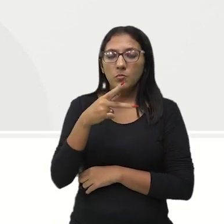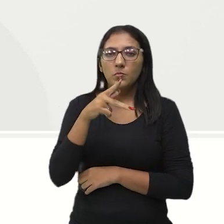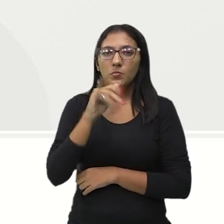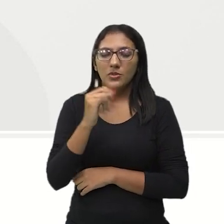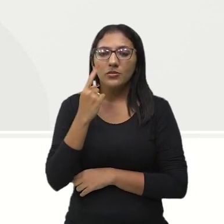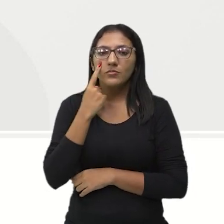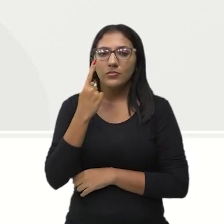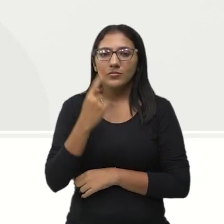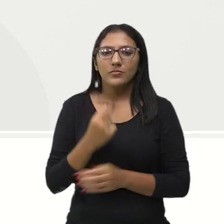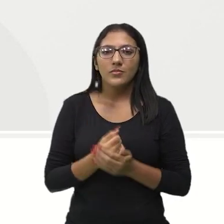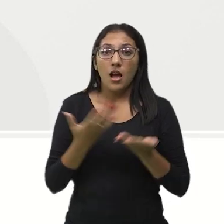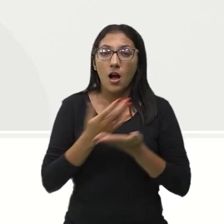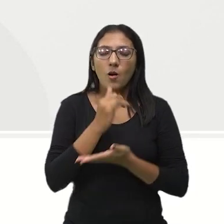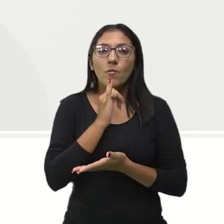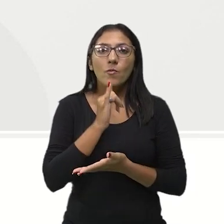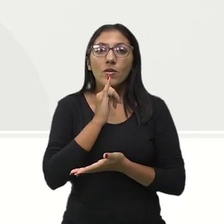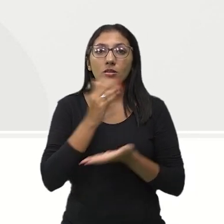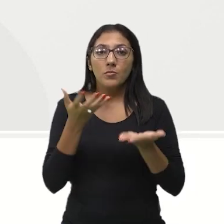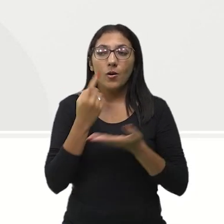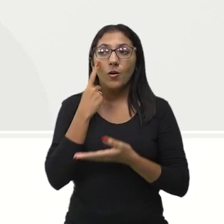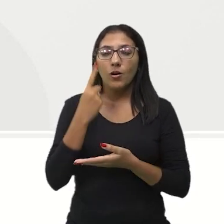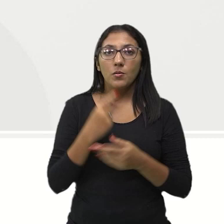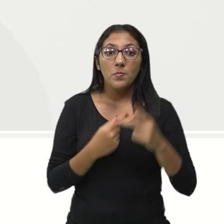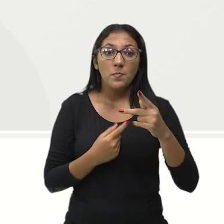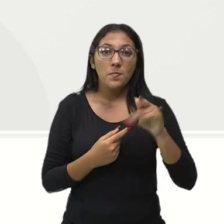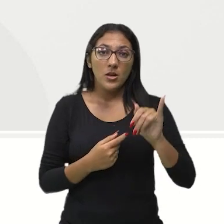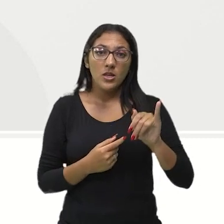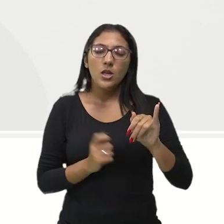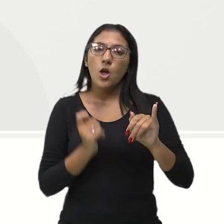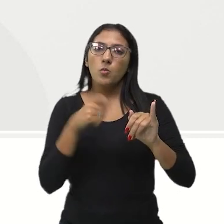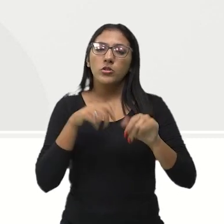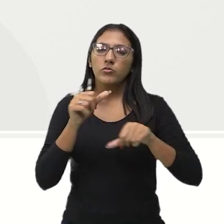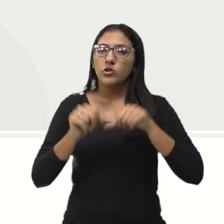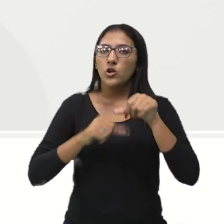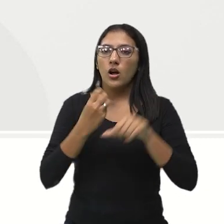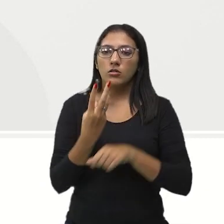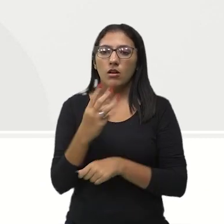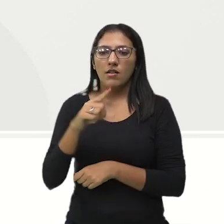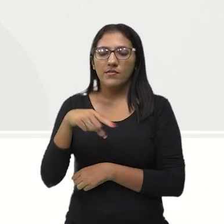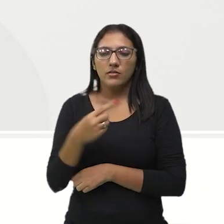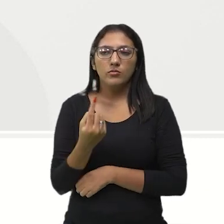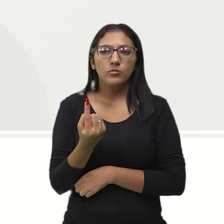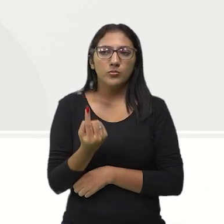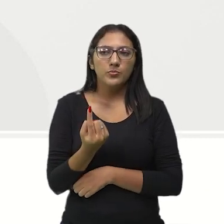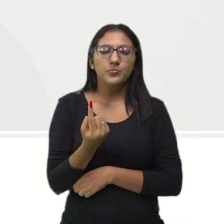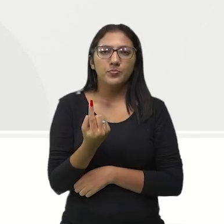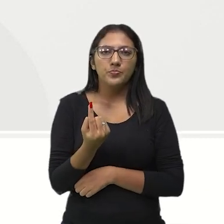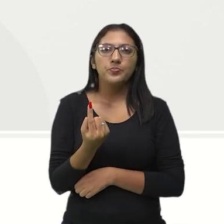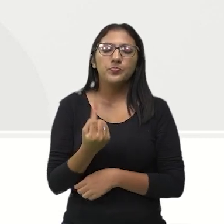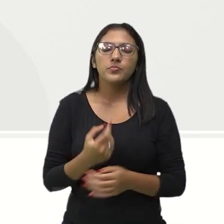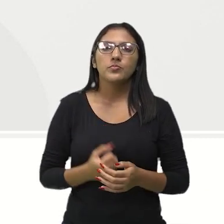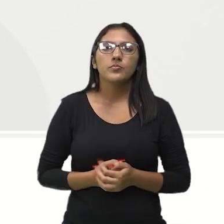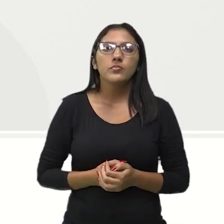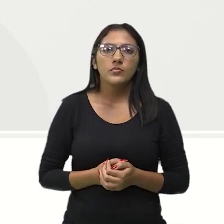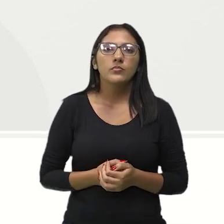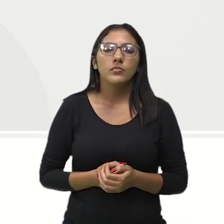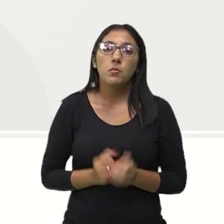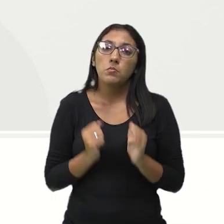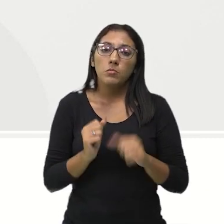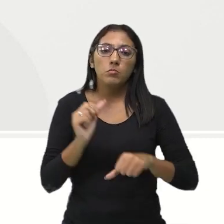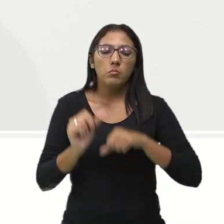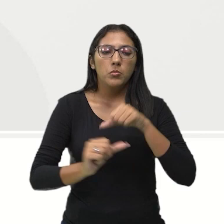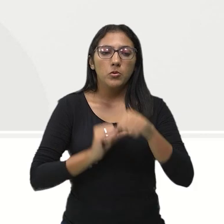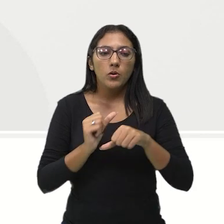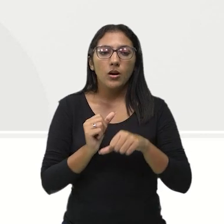nosso exemplo agora, π vale 3,1, tá, pessoal? Então, temos que substituir o π por